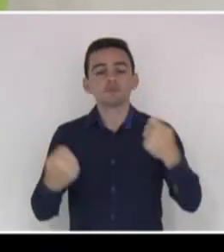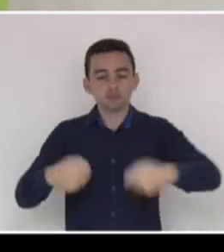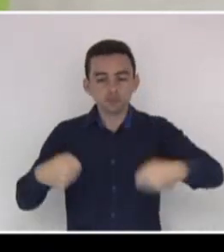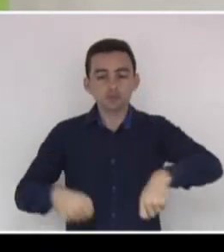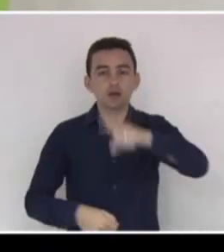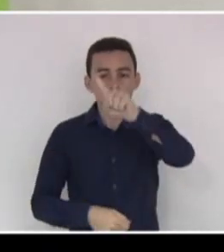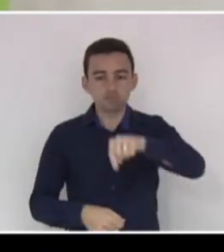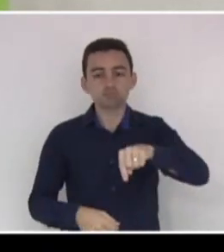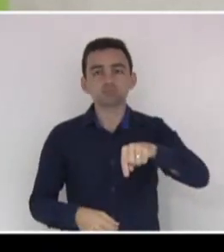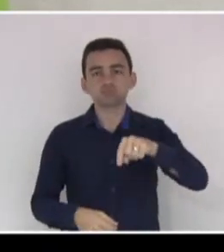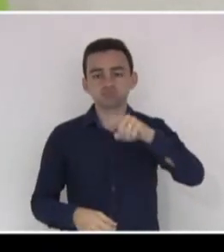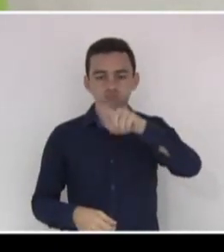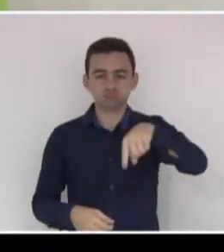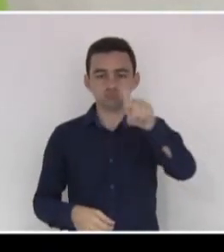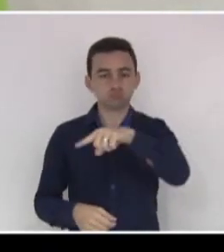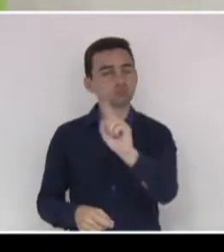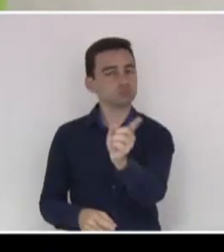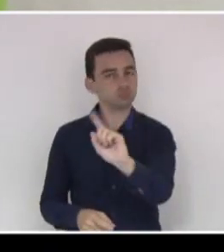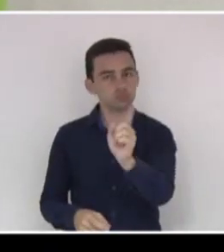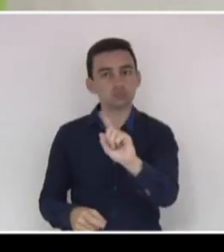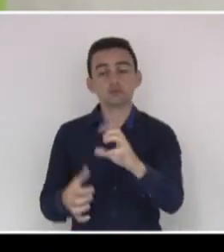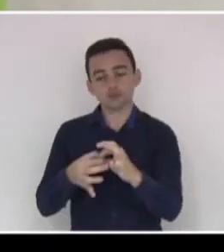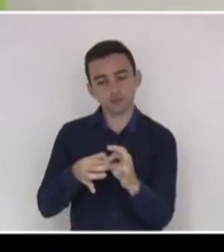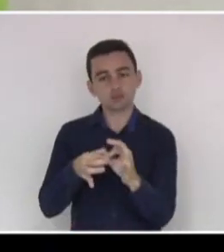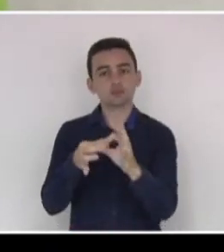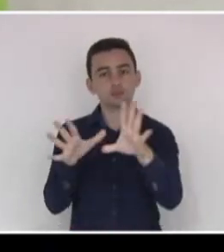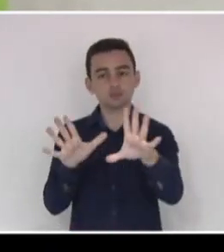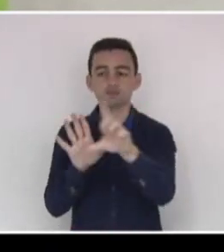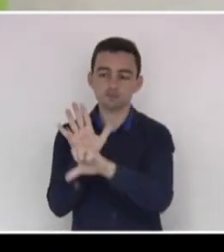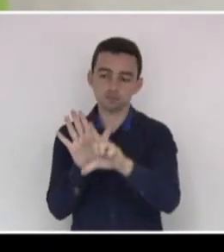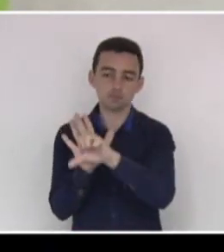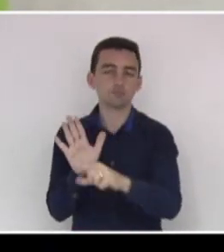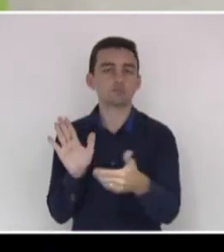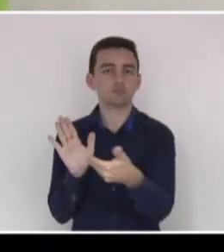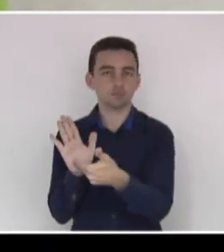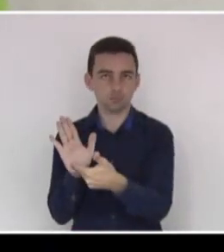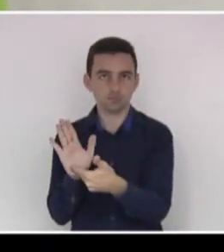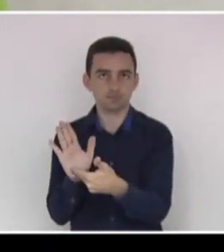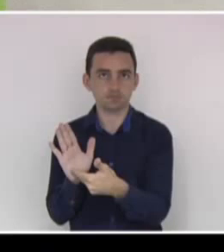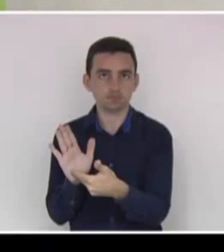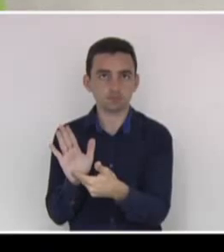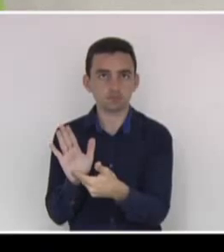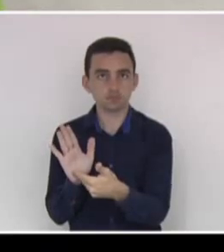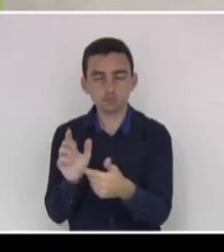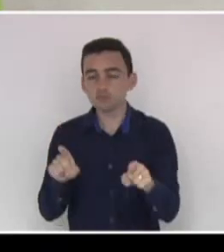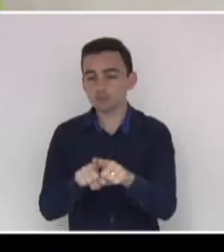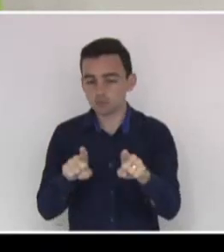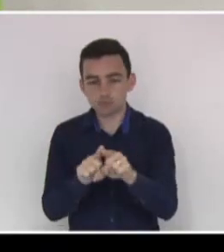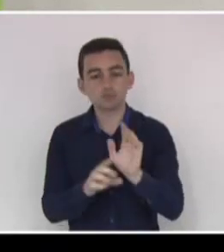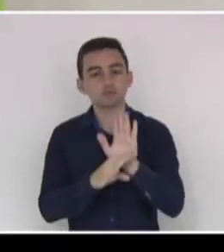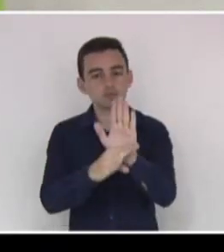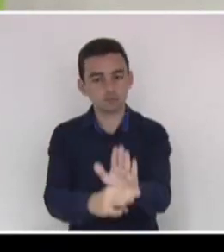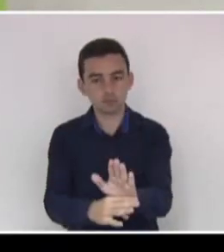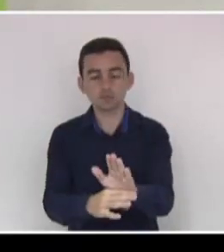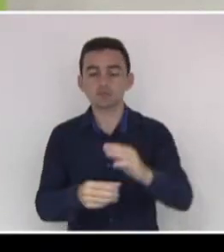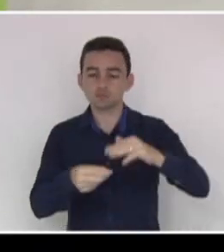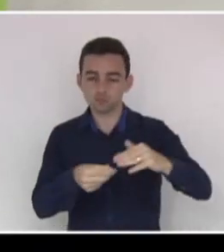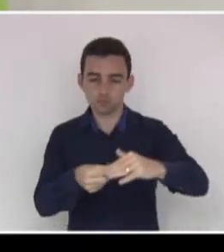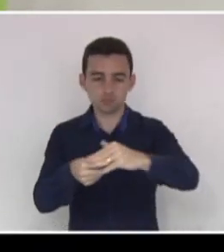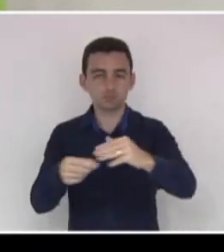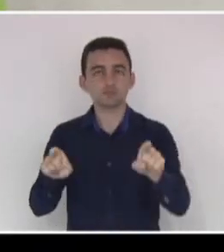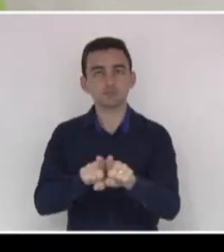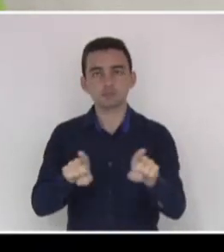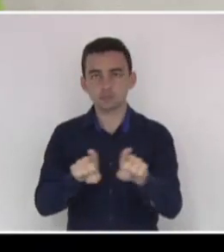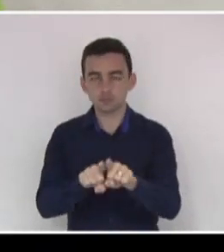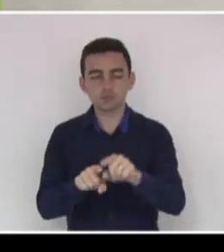veto. É mais uma forma de ajudarmos os municípios catarinenses e brasileiros a terem um aporte